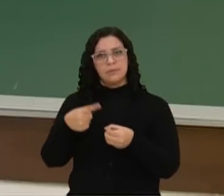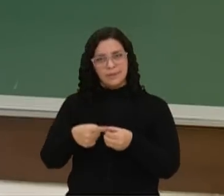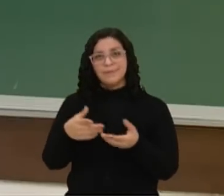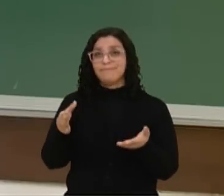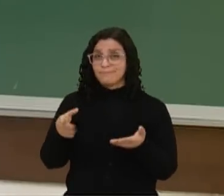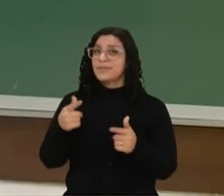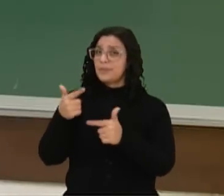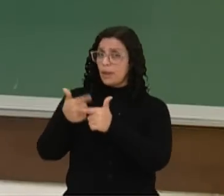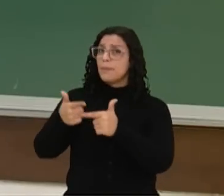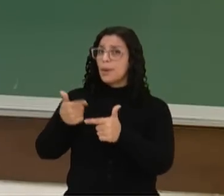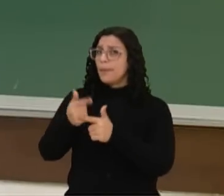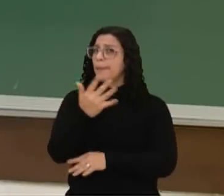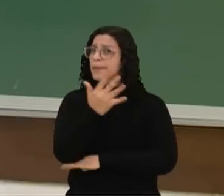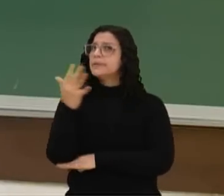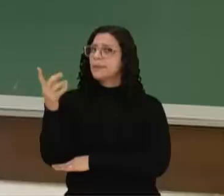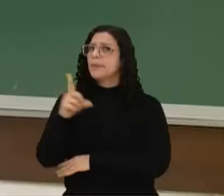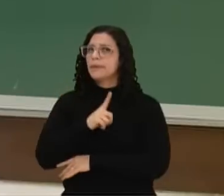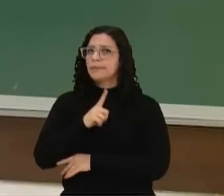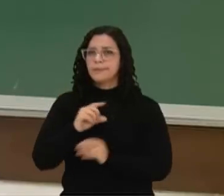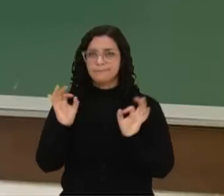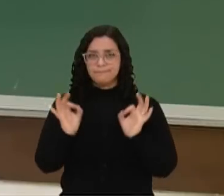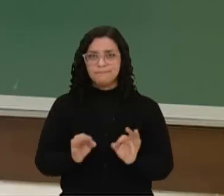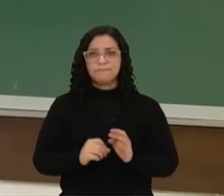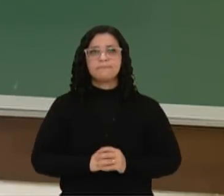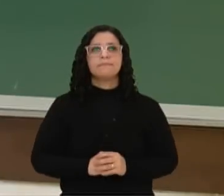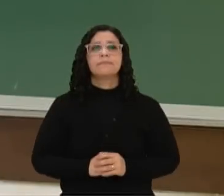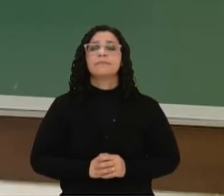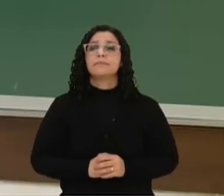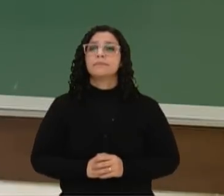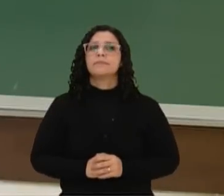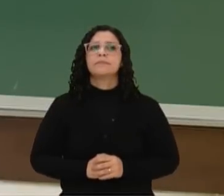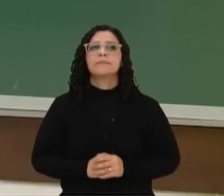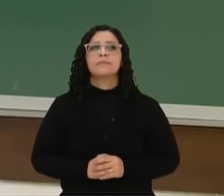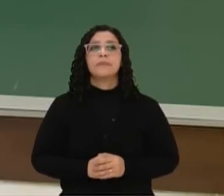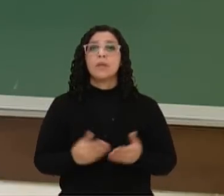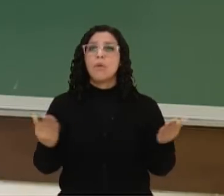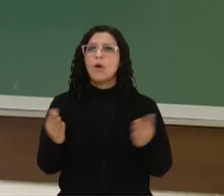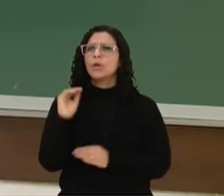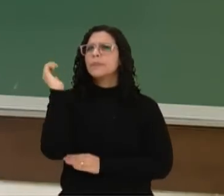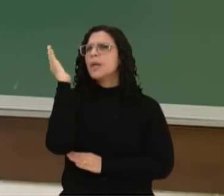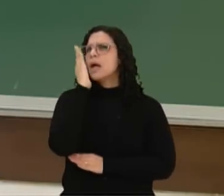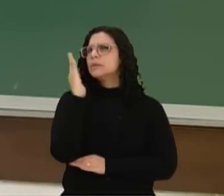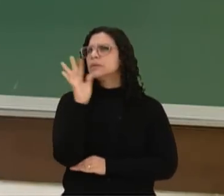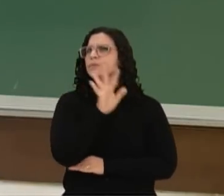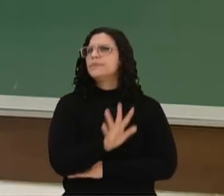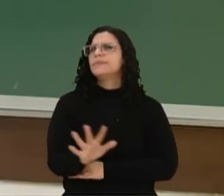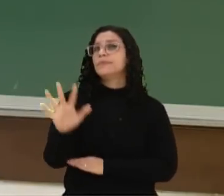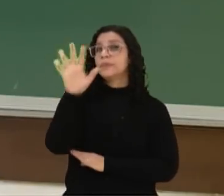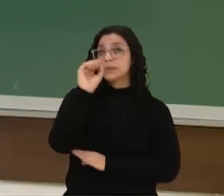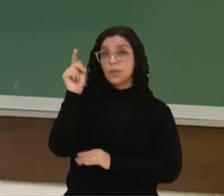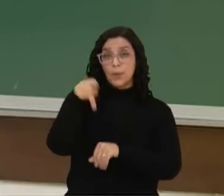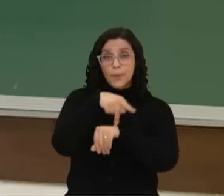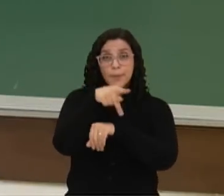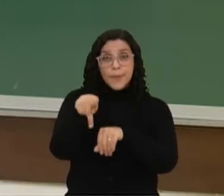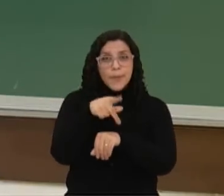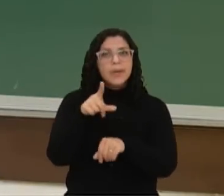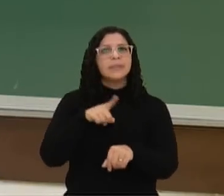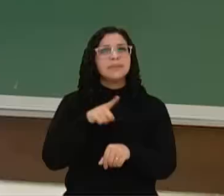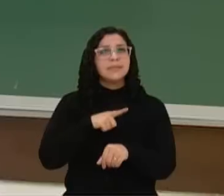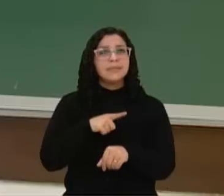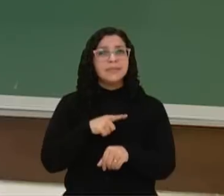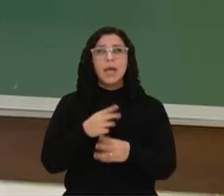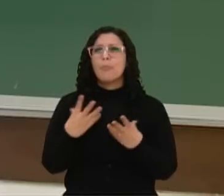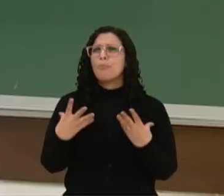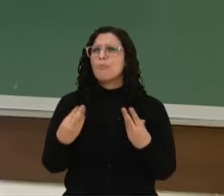são problemas ambientais, ok? Então, explicadinho ali as duas. E aí o Brasil é um país que enfrenta